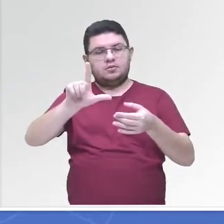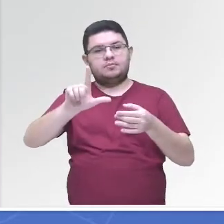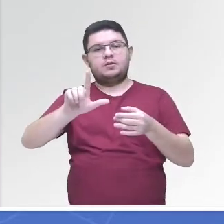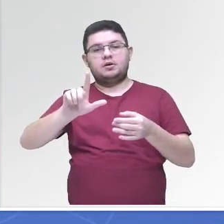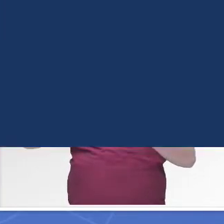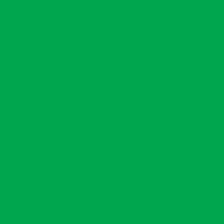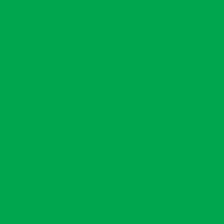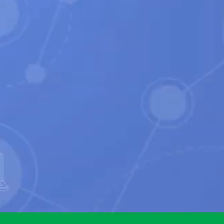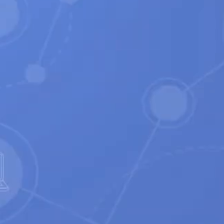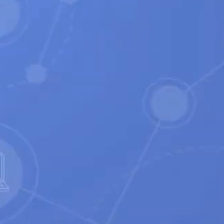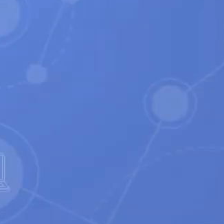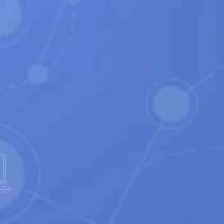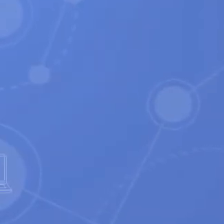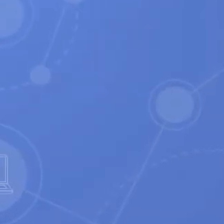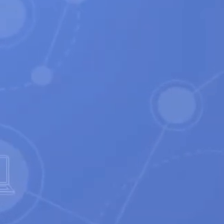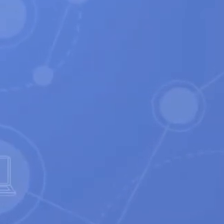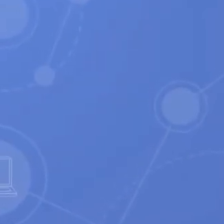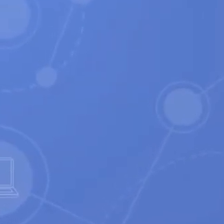interativa.